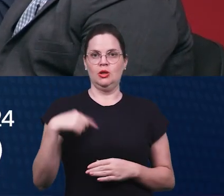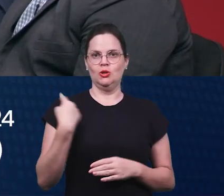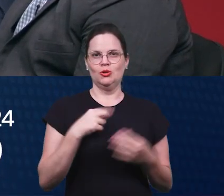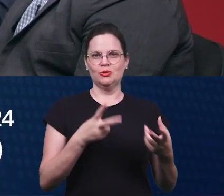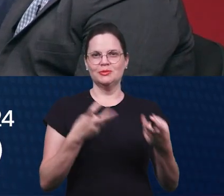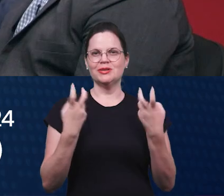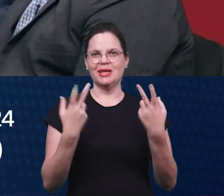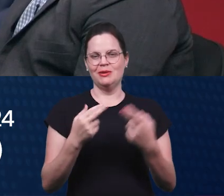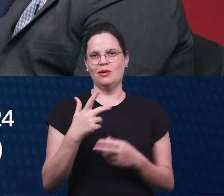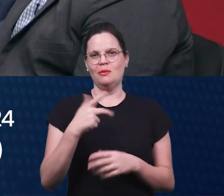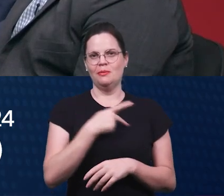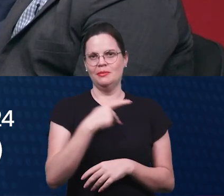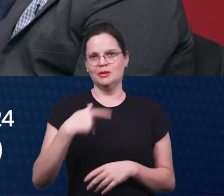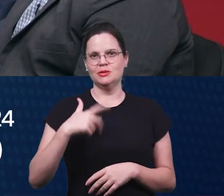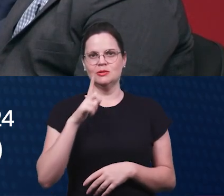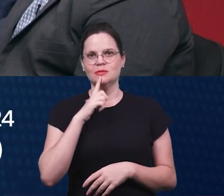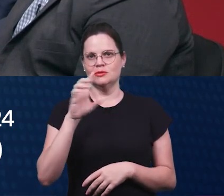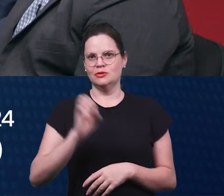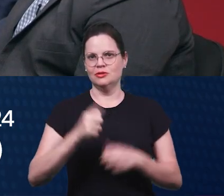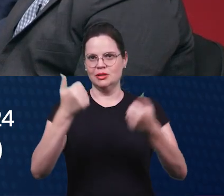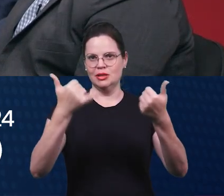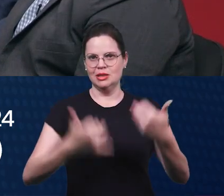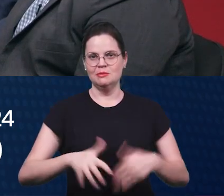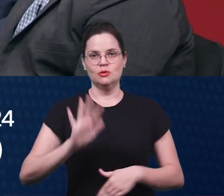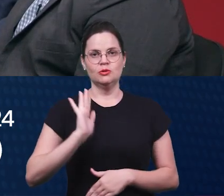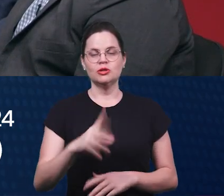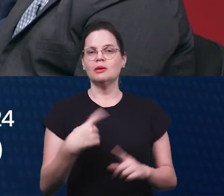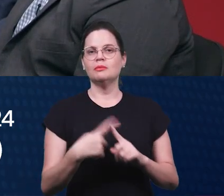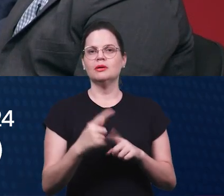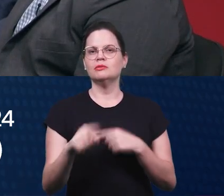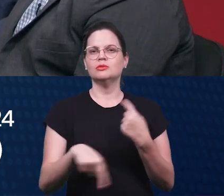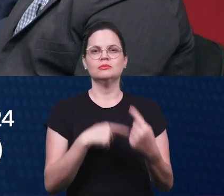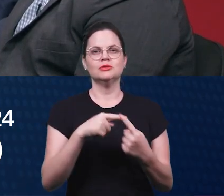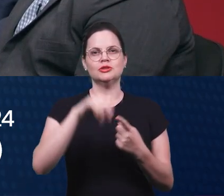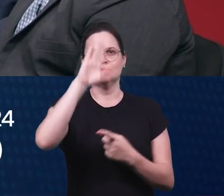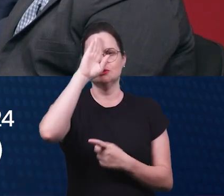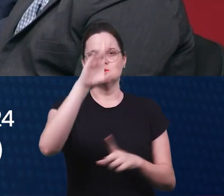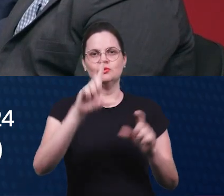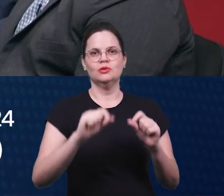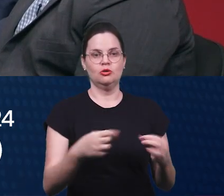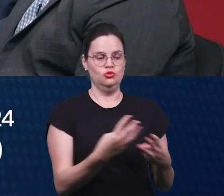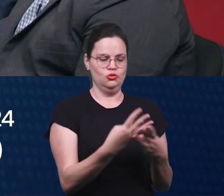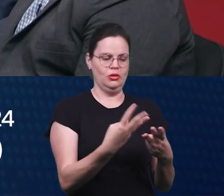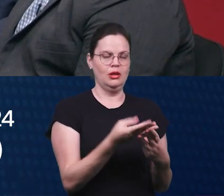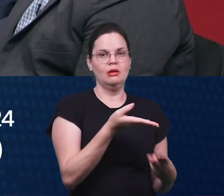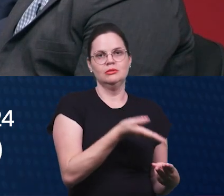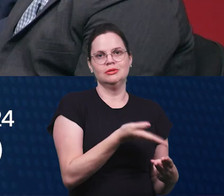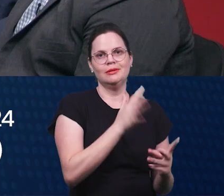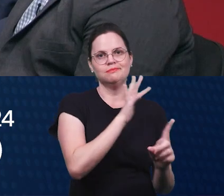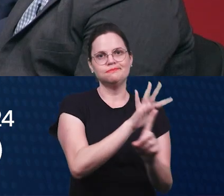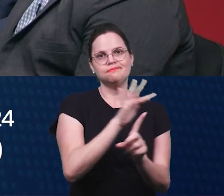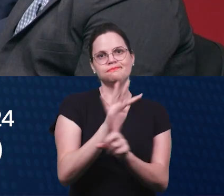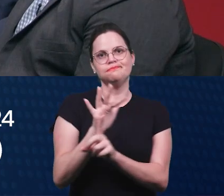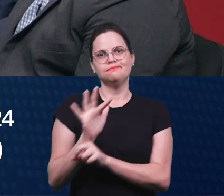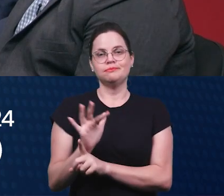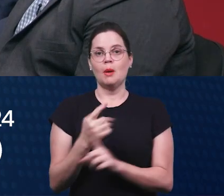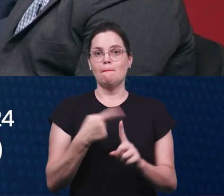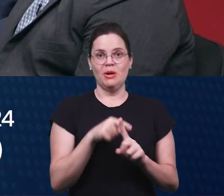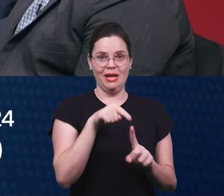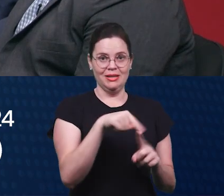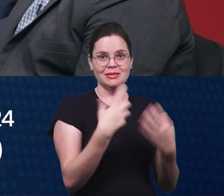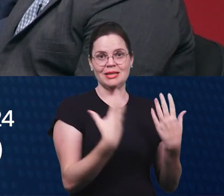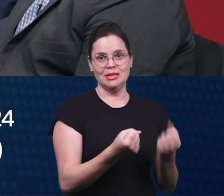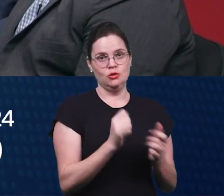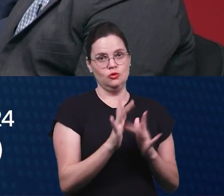Luiz bem colocou aqui, que na verdade o objetivo maior foi os judaizantes, né? Eram aqueles que se convertiam,